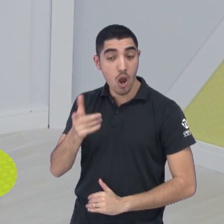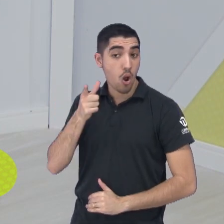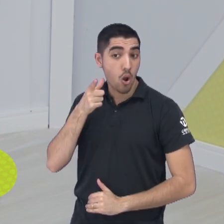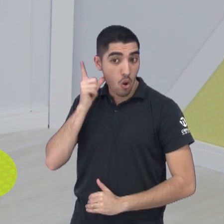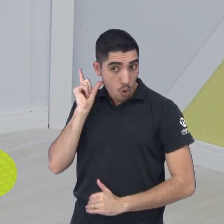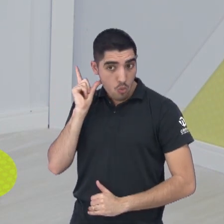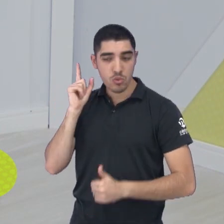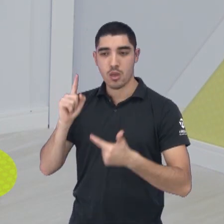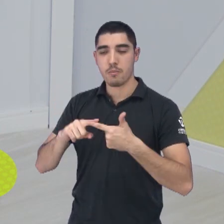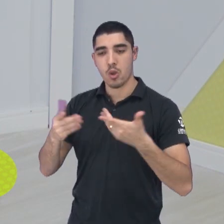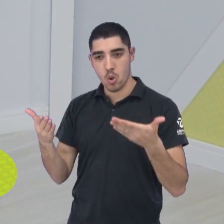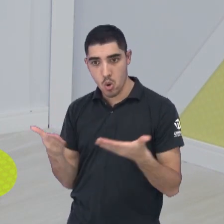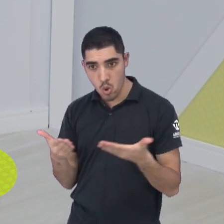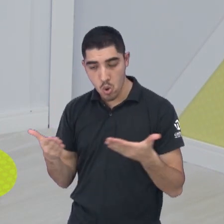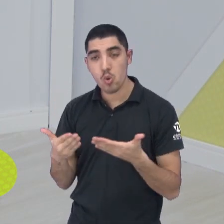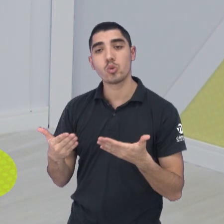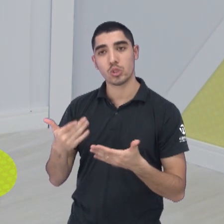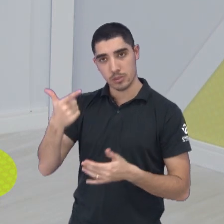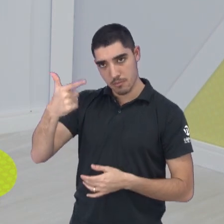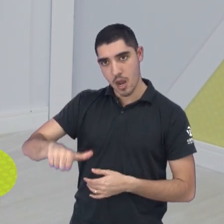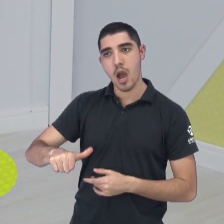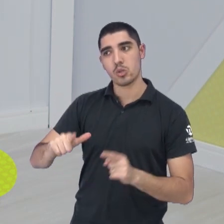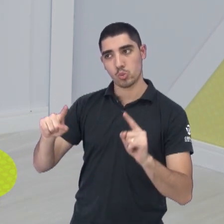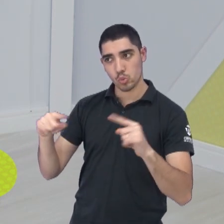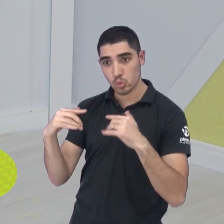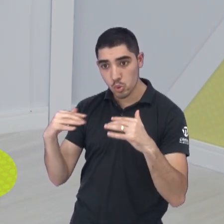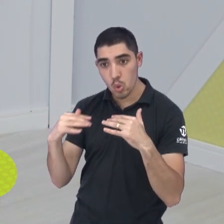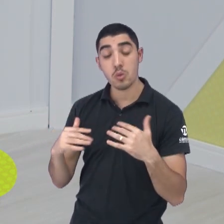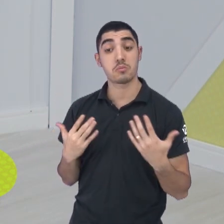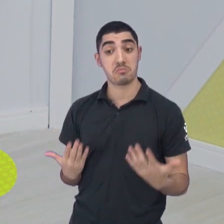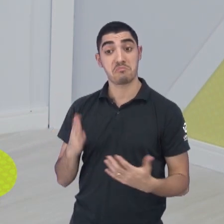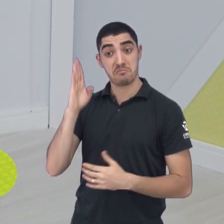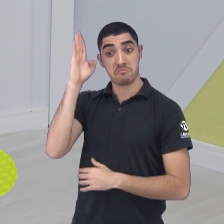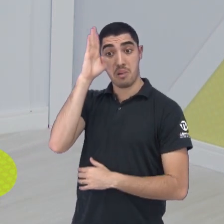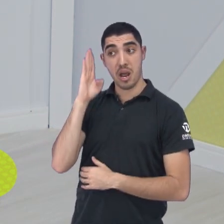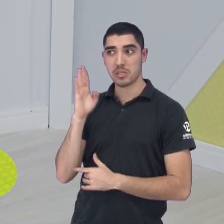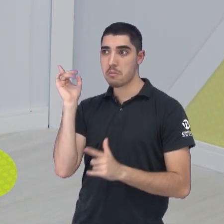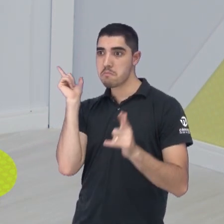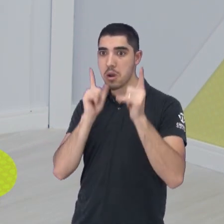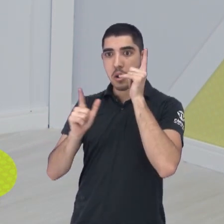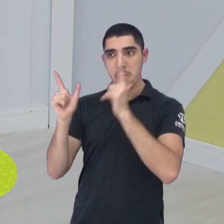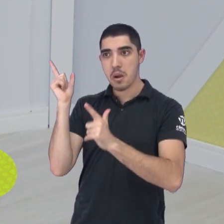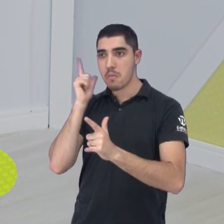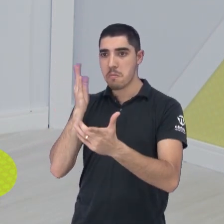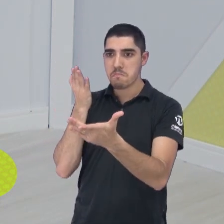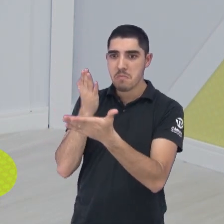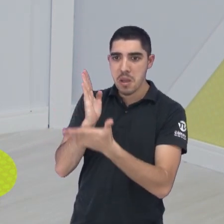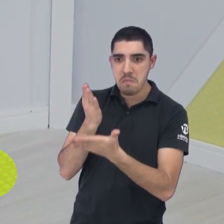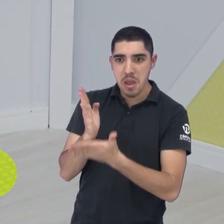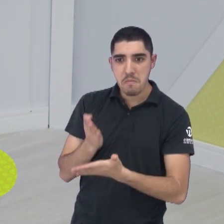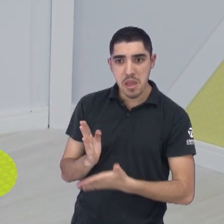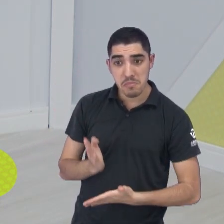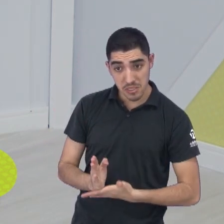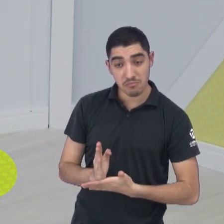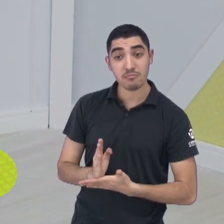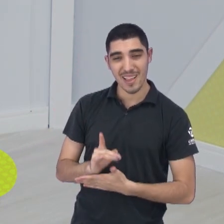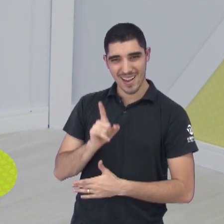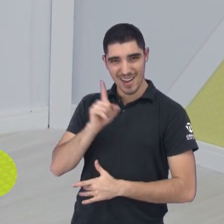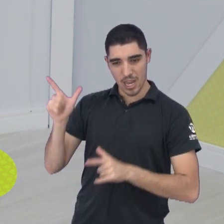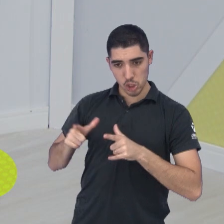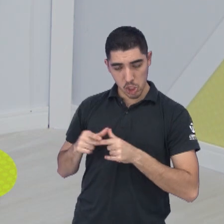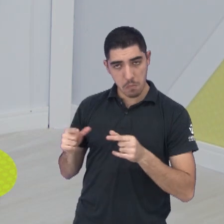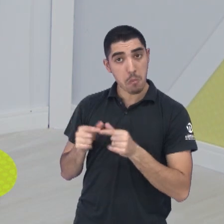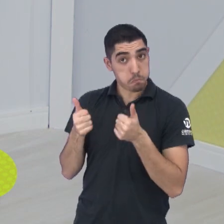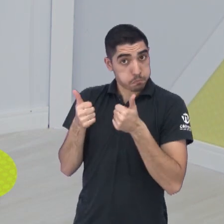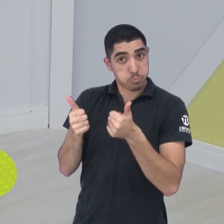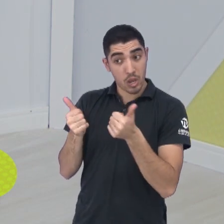hoje voltam também para mais disputas. É o Brasil que já vem se destacando nas Paralimpíadas, não de hoje, já em Tóquio foi muito bem, e